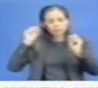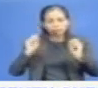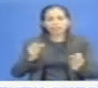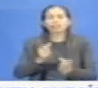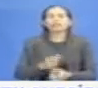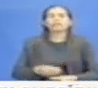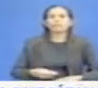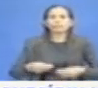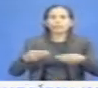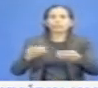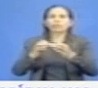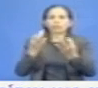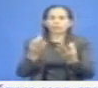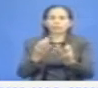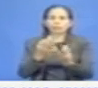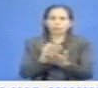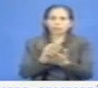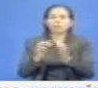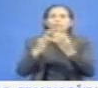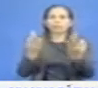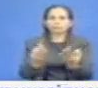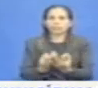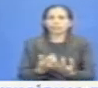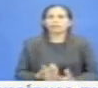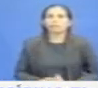governante desse visita aos municípios Viqueque, Baucau, no